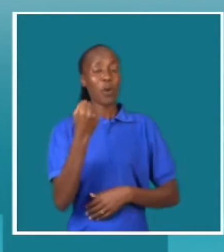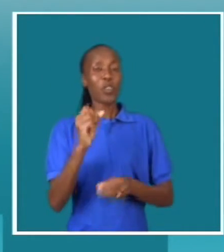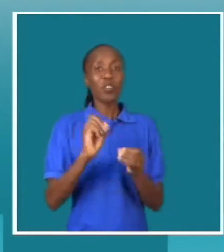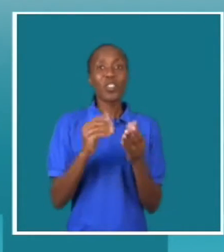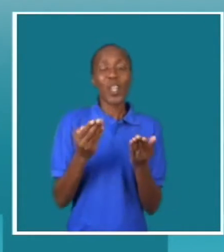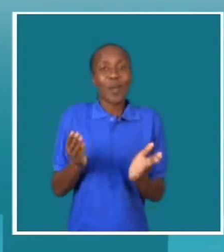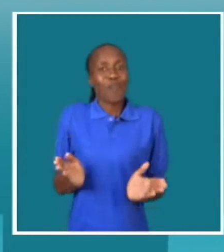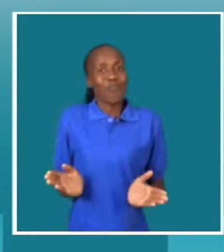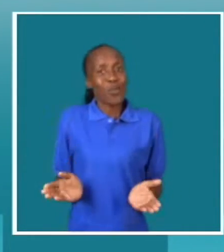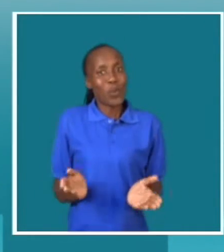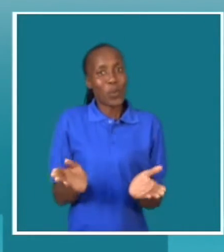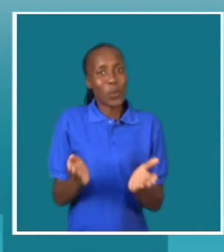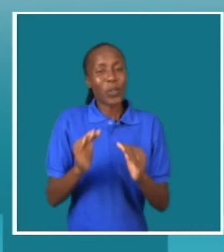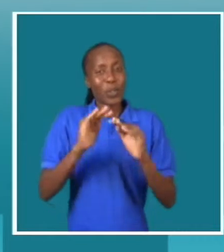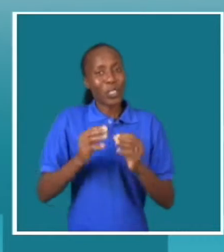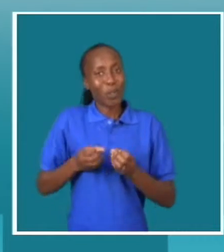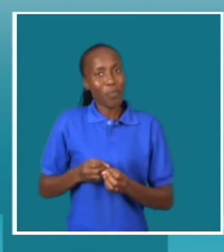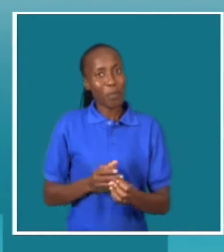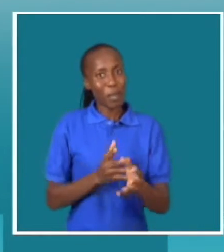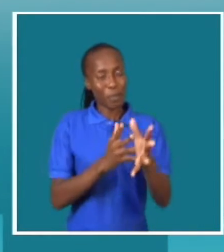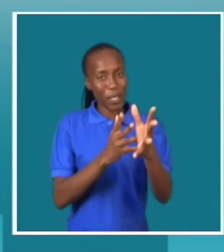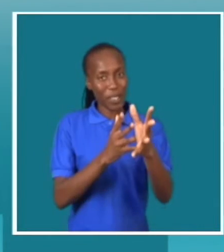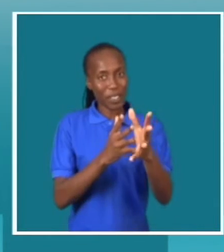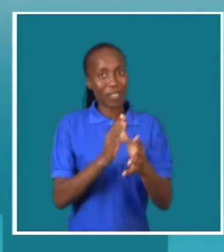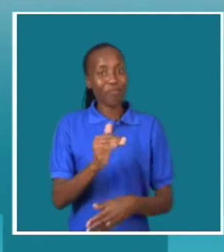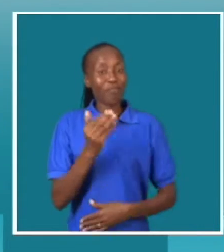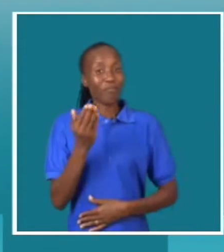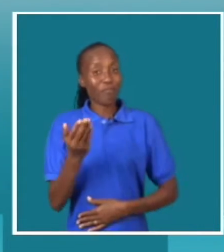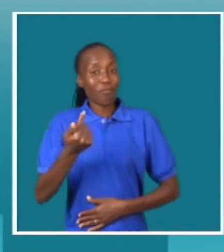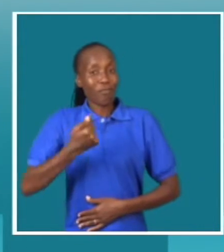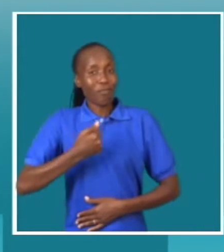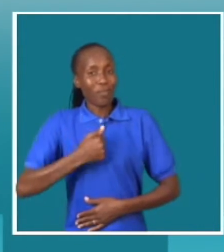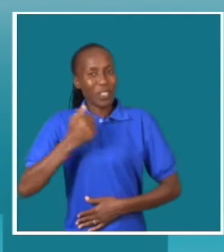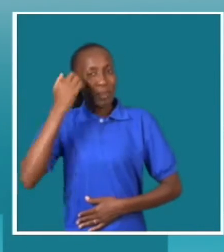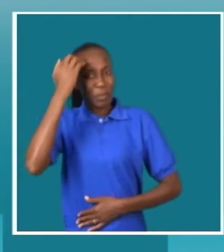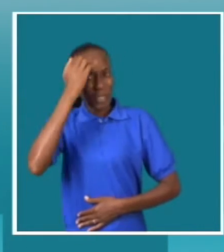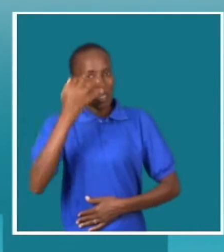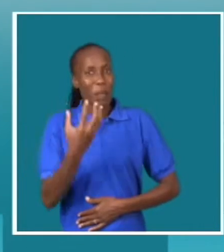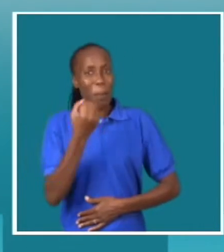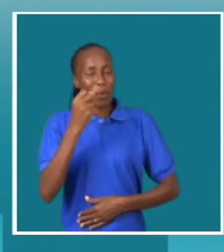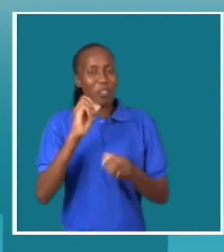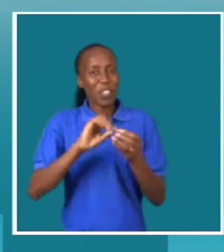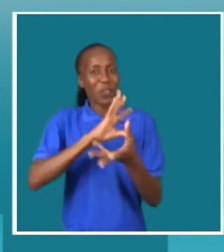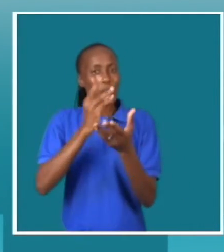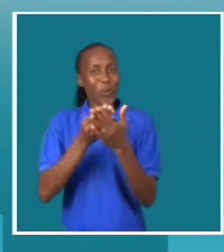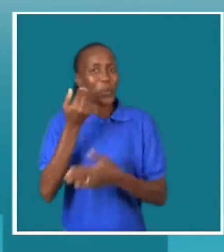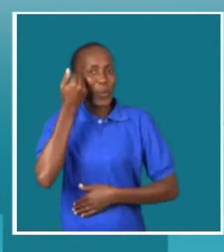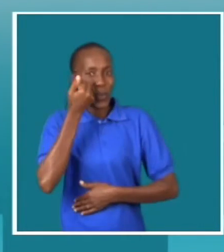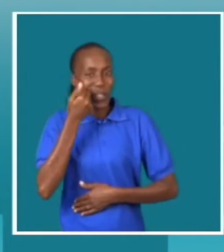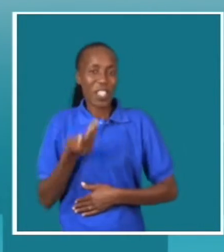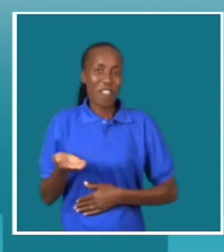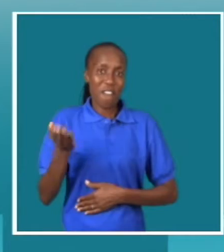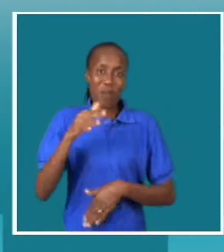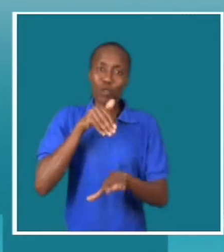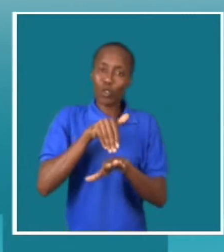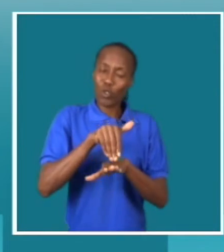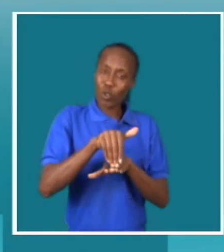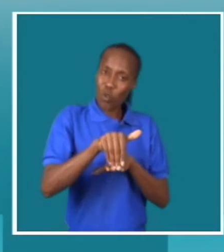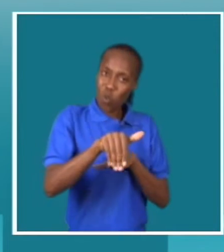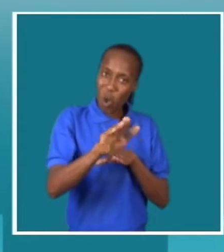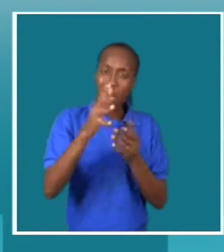Estão de parabéns e penso que merecem todo o carinho. Nós vamos continuar a apoiar.